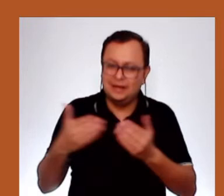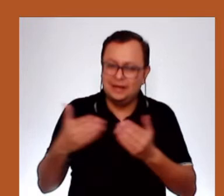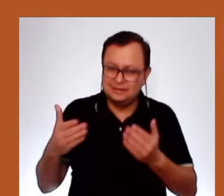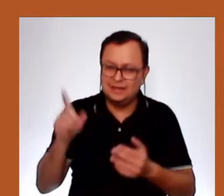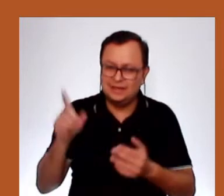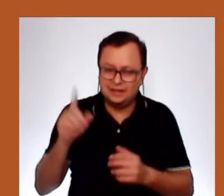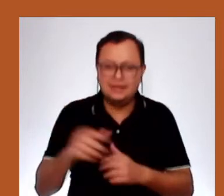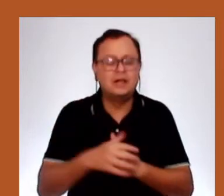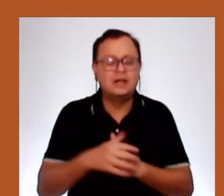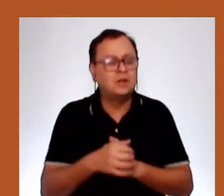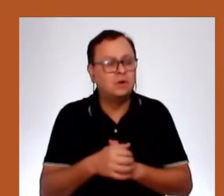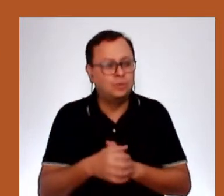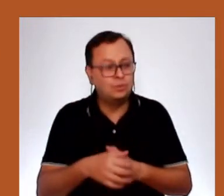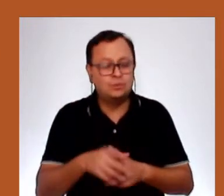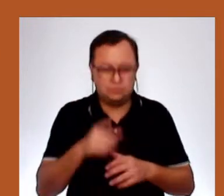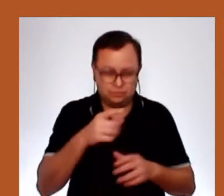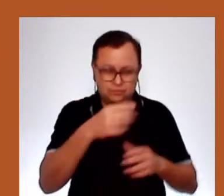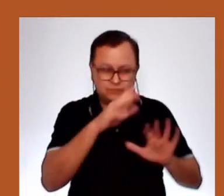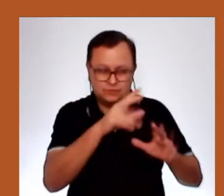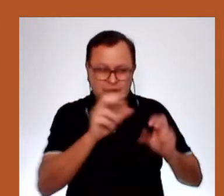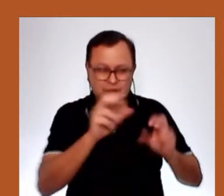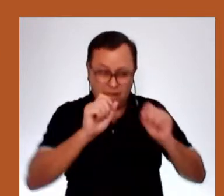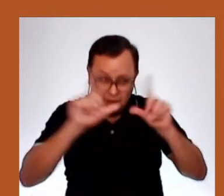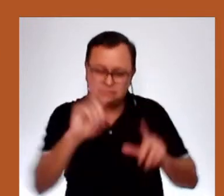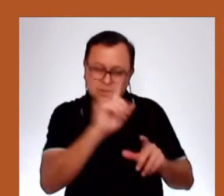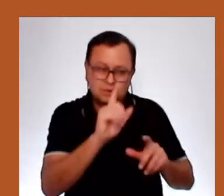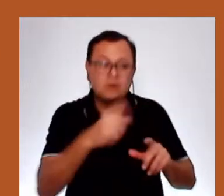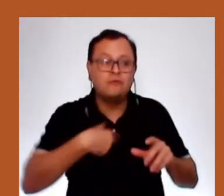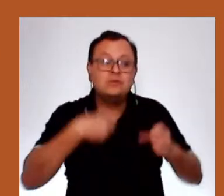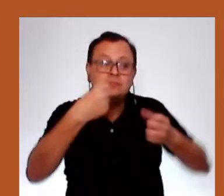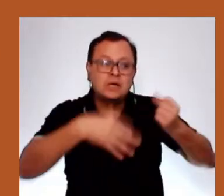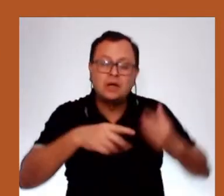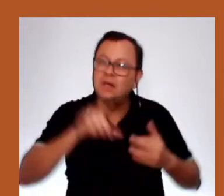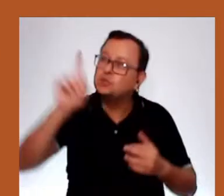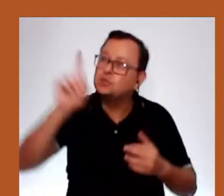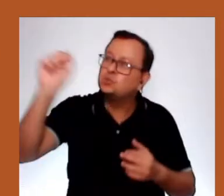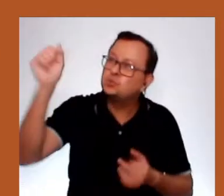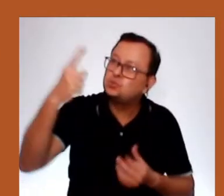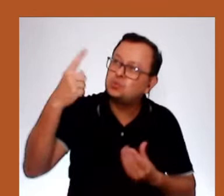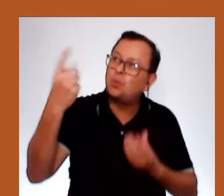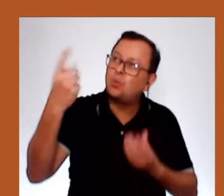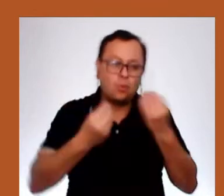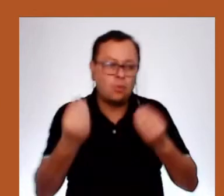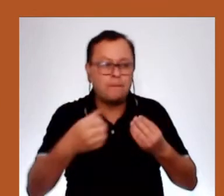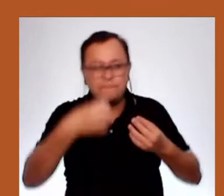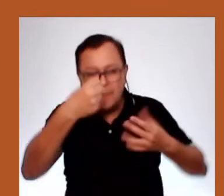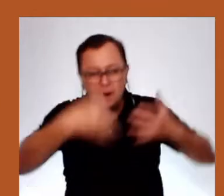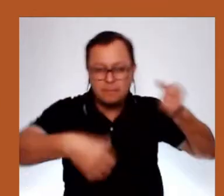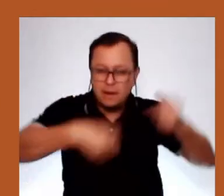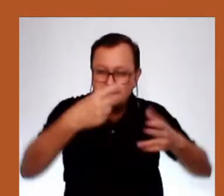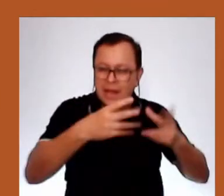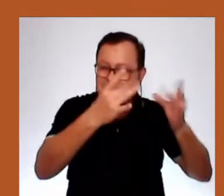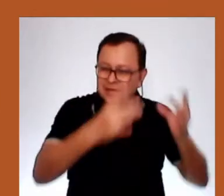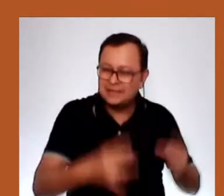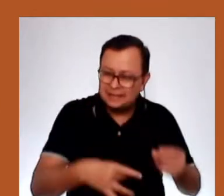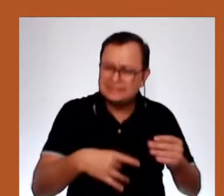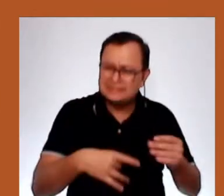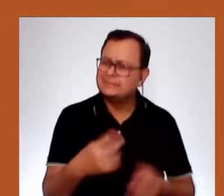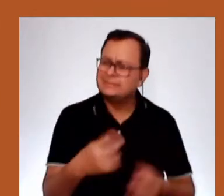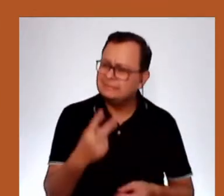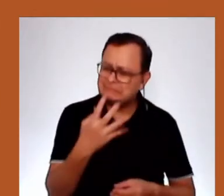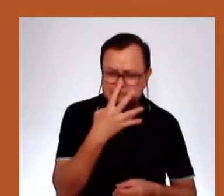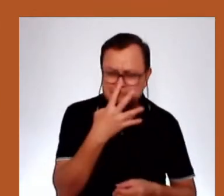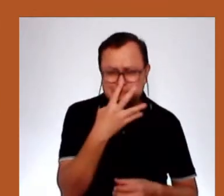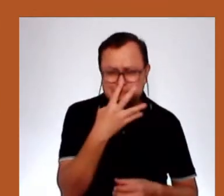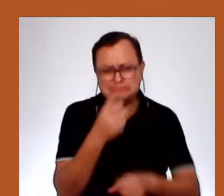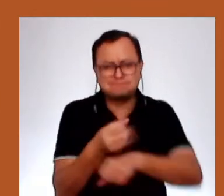para a paciente. Isso eu acho de uma sensibilidade. Eu brinco, né? Eu fiz essa